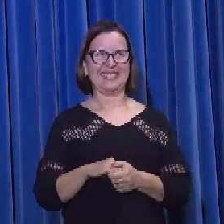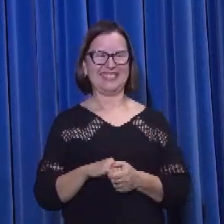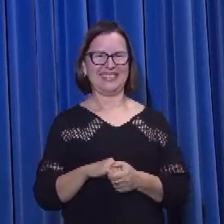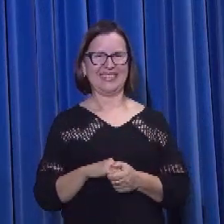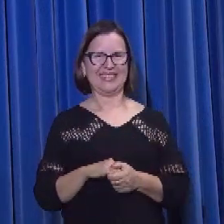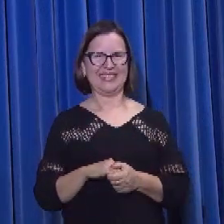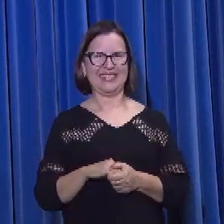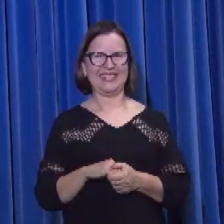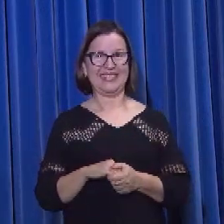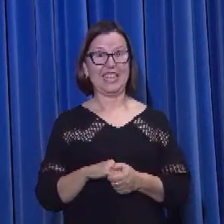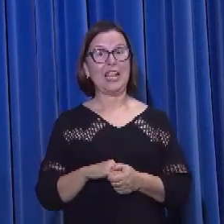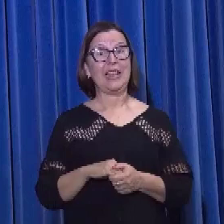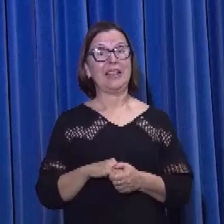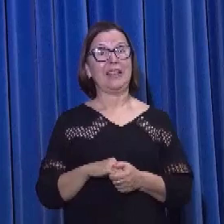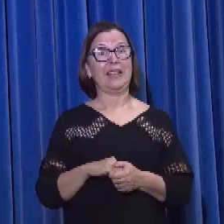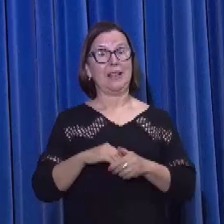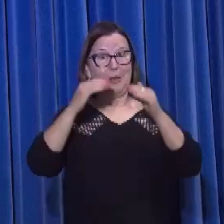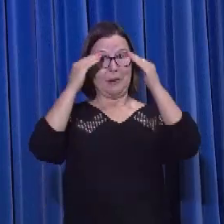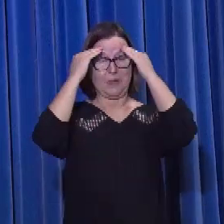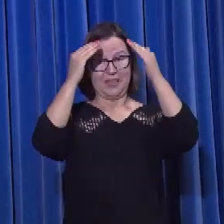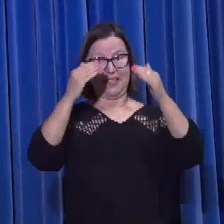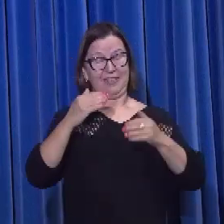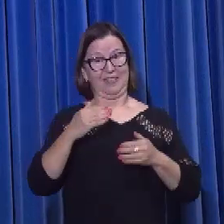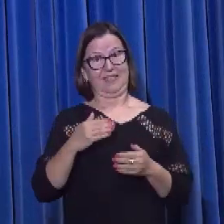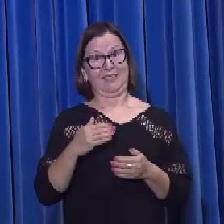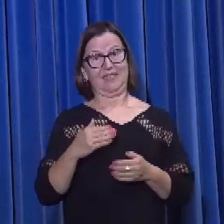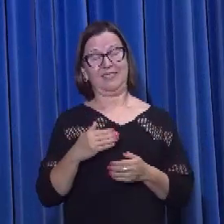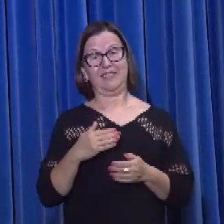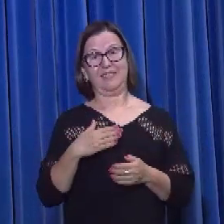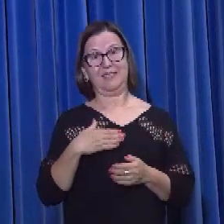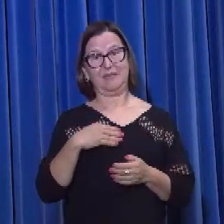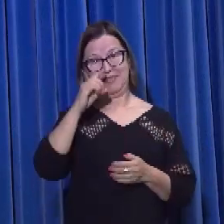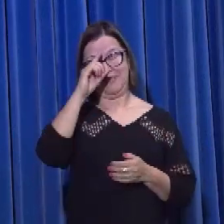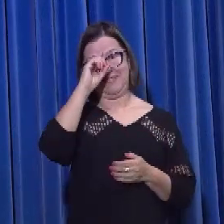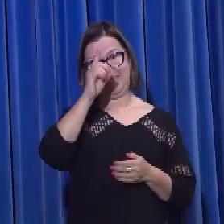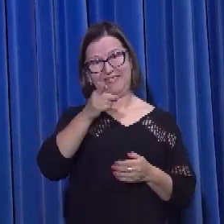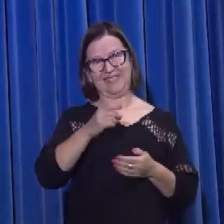e guardem os meus juízos.